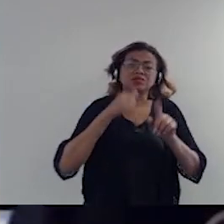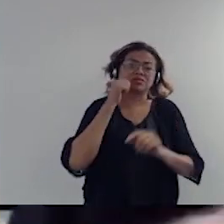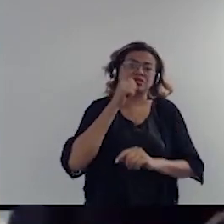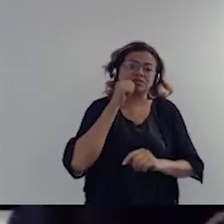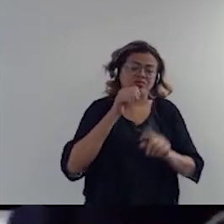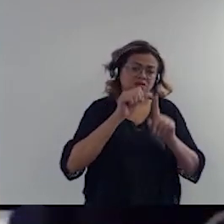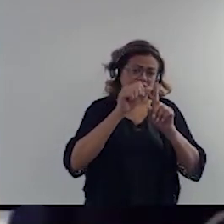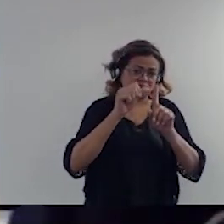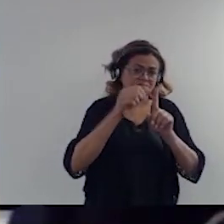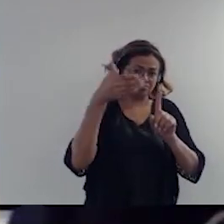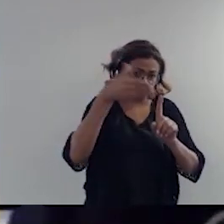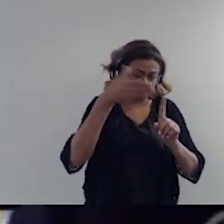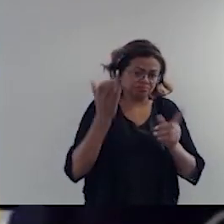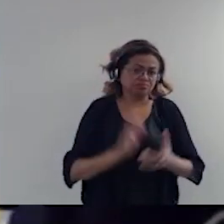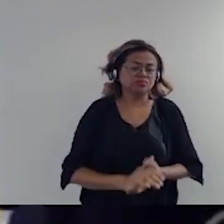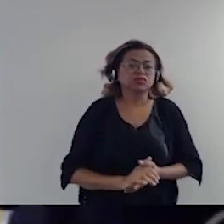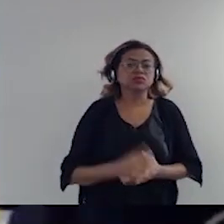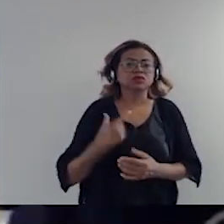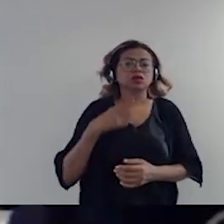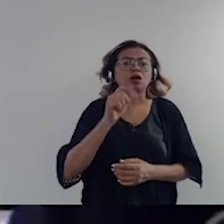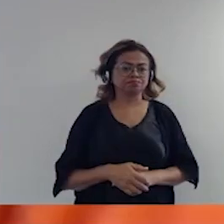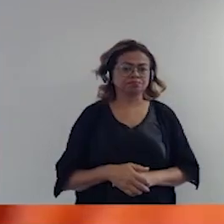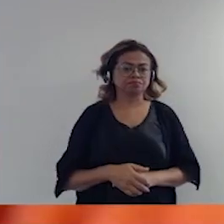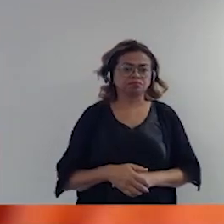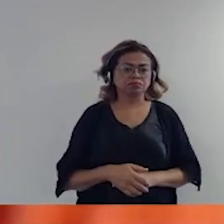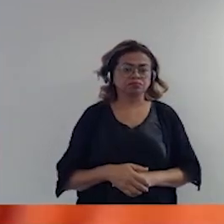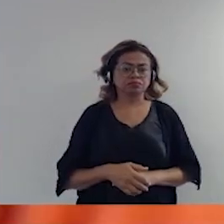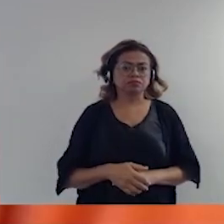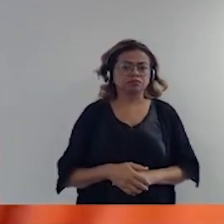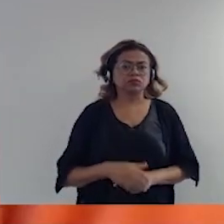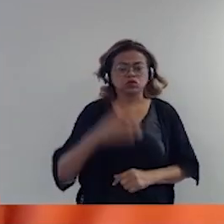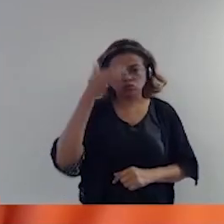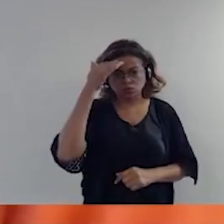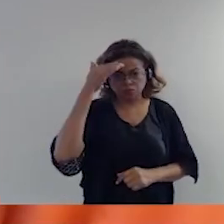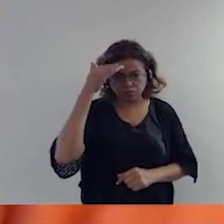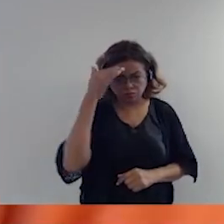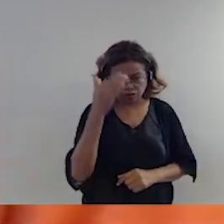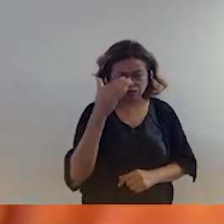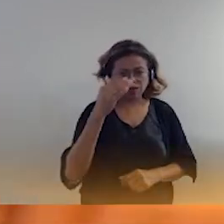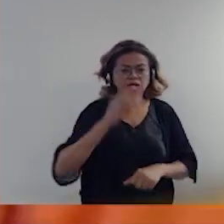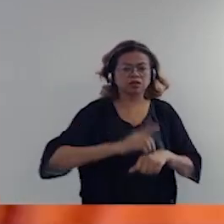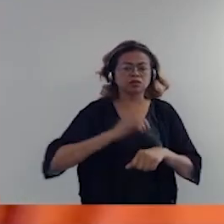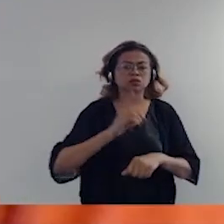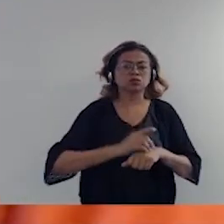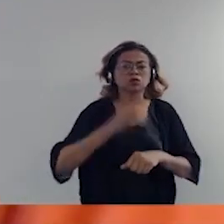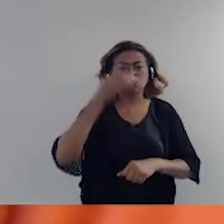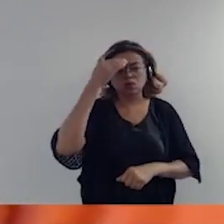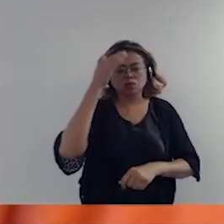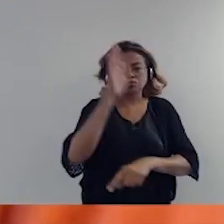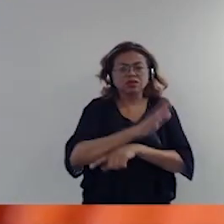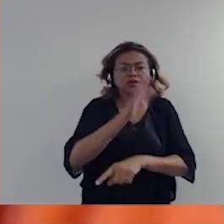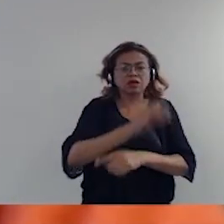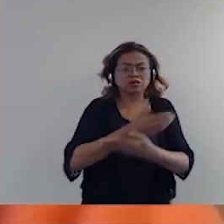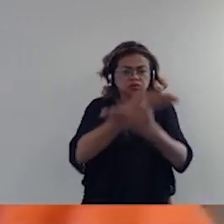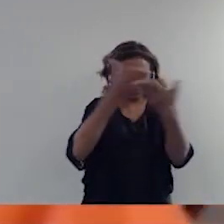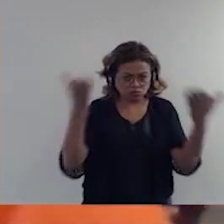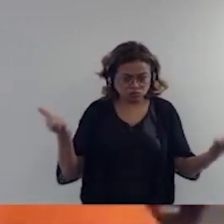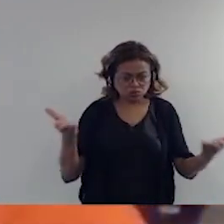Andréa, a palavra está com a senhora. Muito obrigada, doutora Vládia, boa tarde a